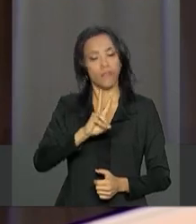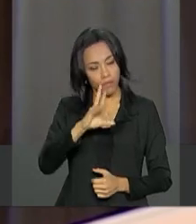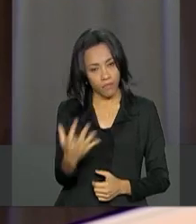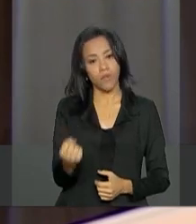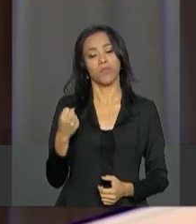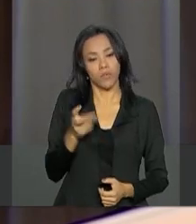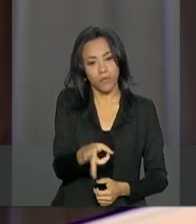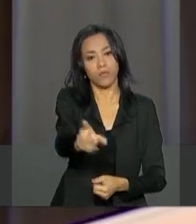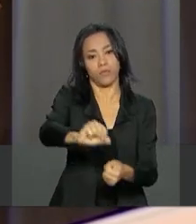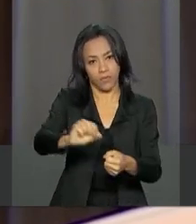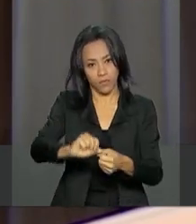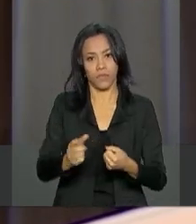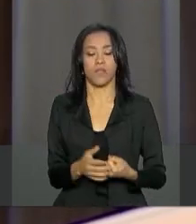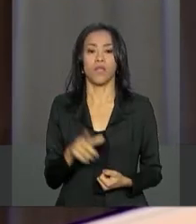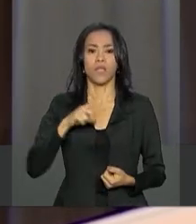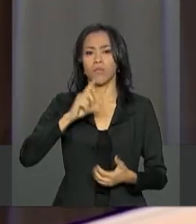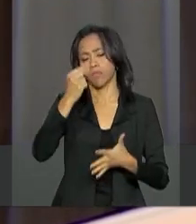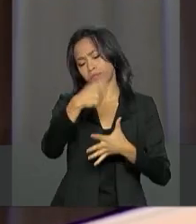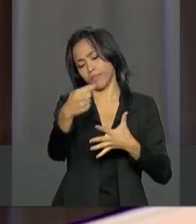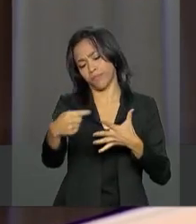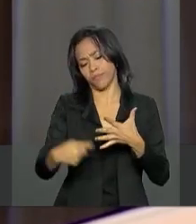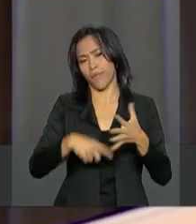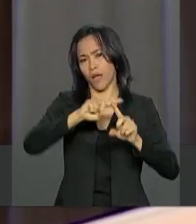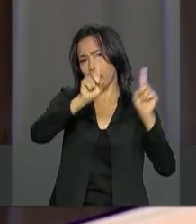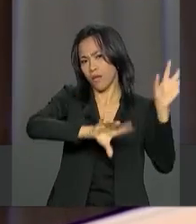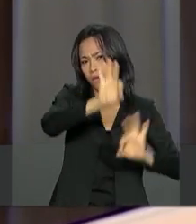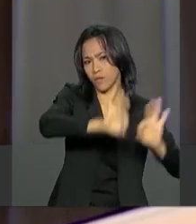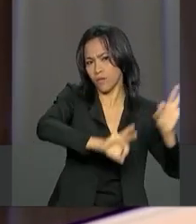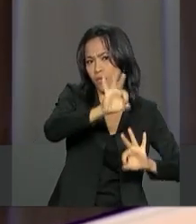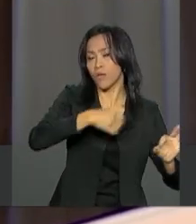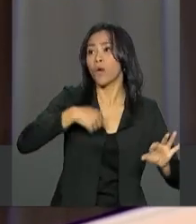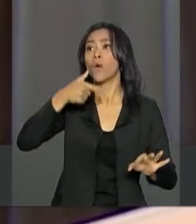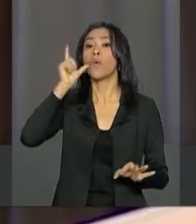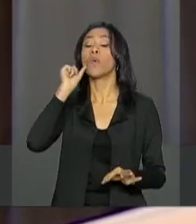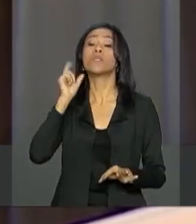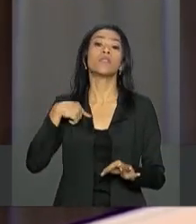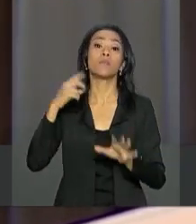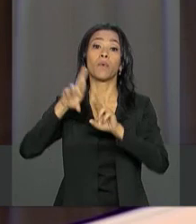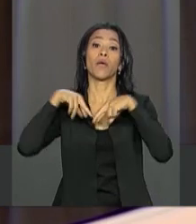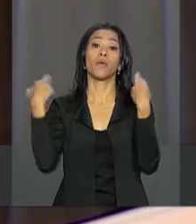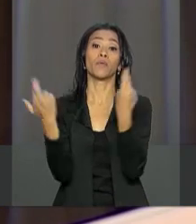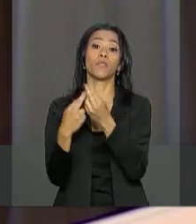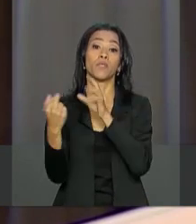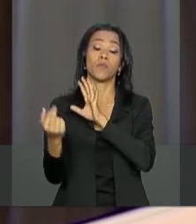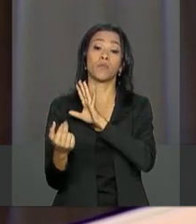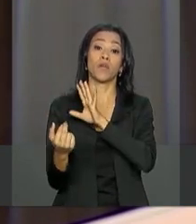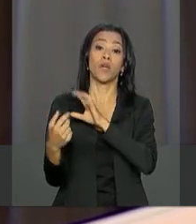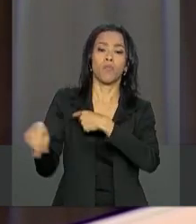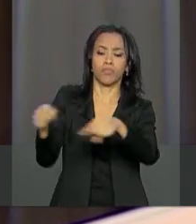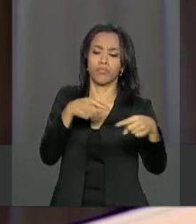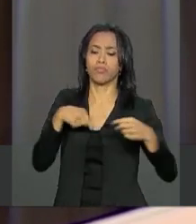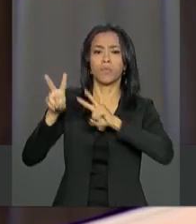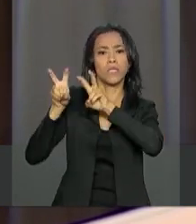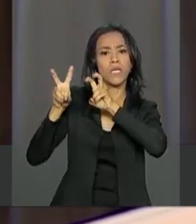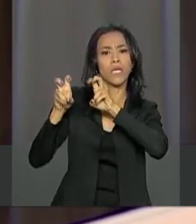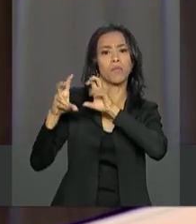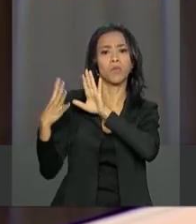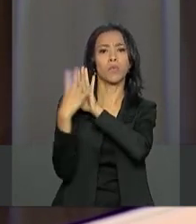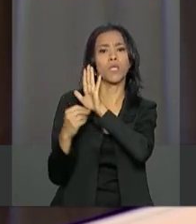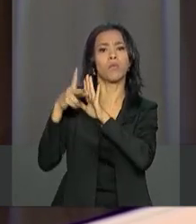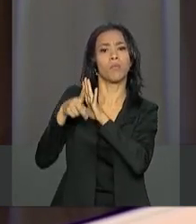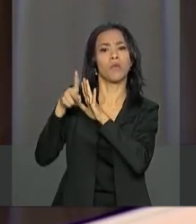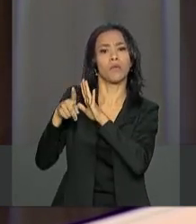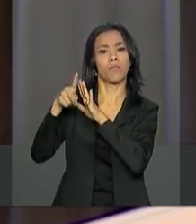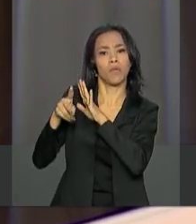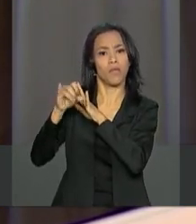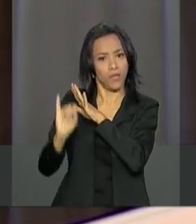continuar fazendo. Nós temos vários planos. Ainda ontem, na reunião do PPI, antes presidido pelo Moreira Franco, agora pelo